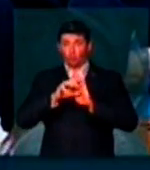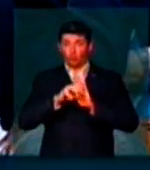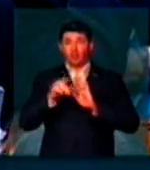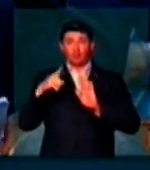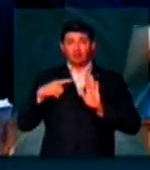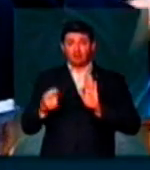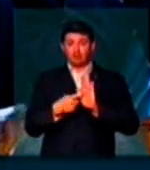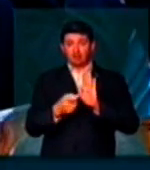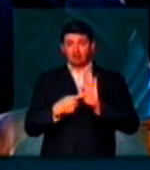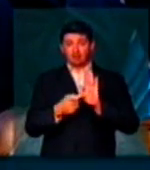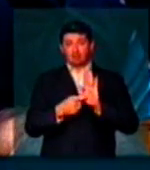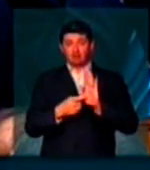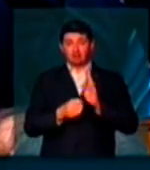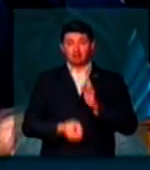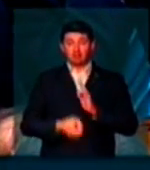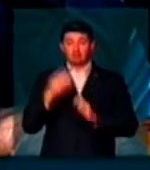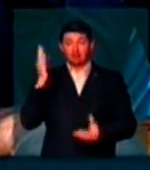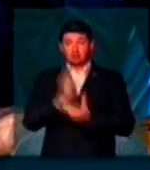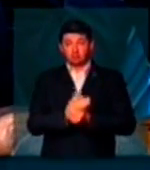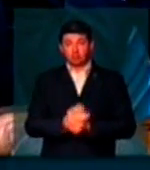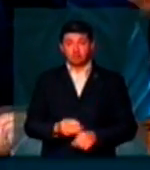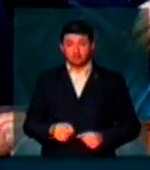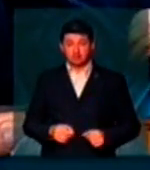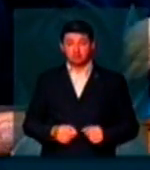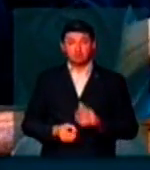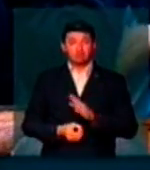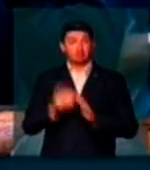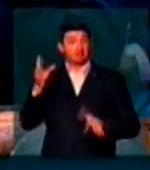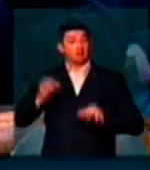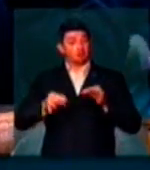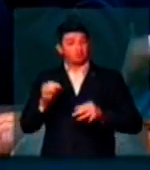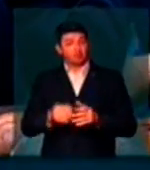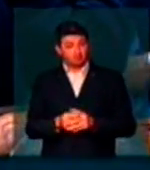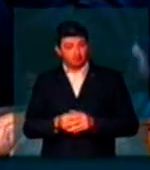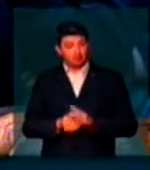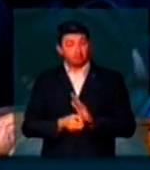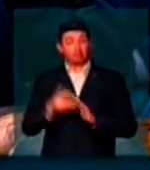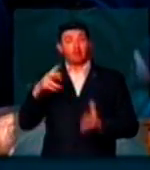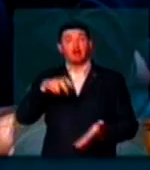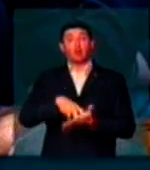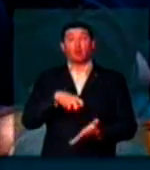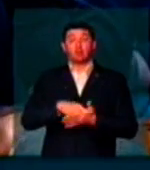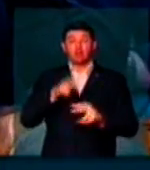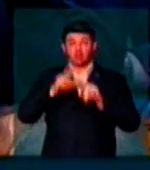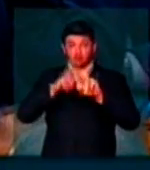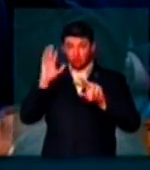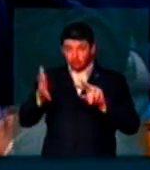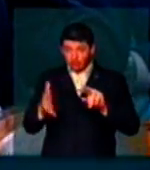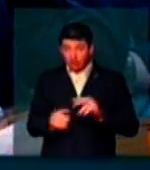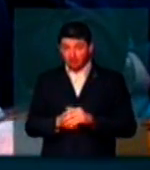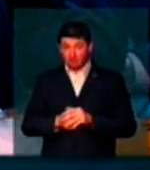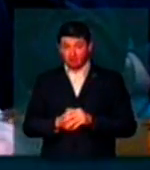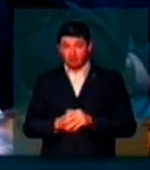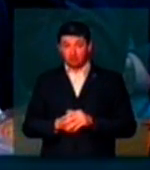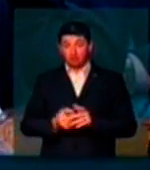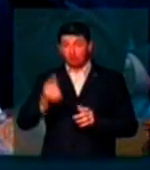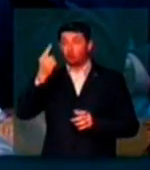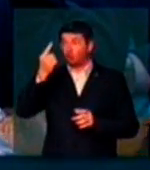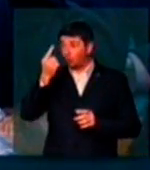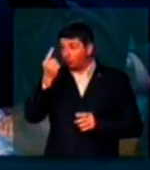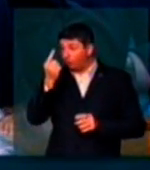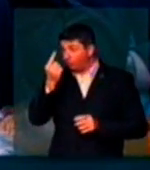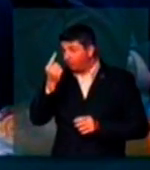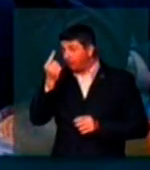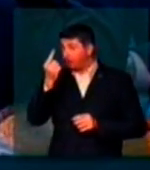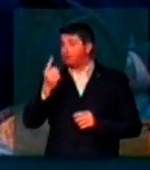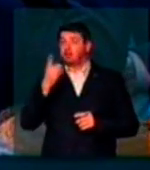deles também tem vários processos, vários julgamentos e várias condenações. E uma condenação, senhores